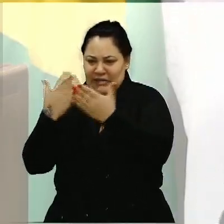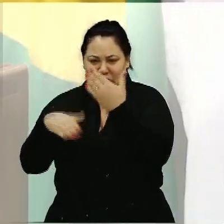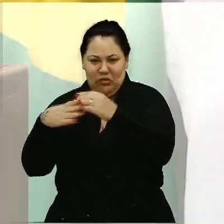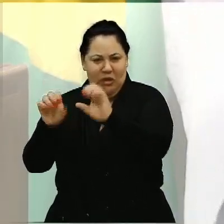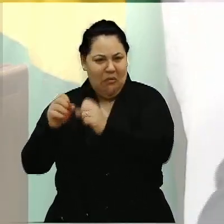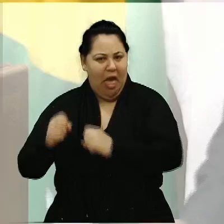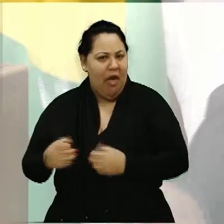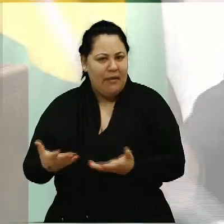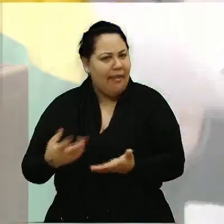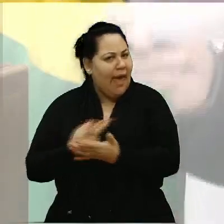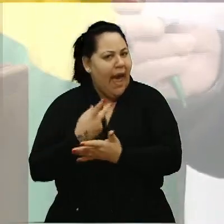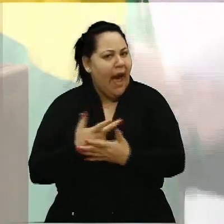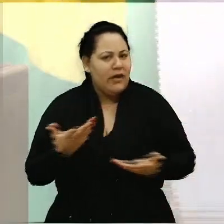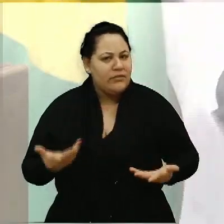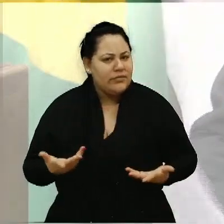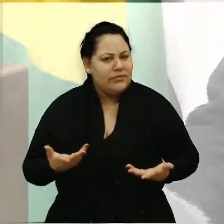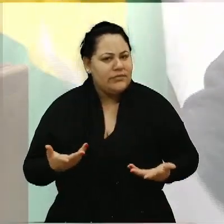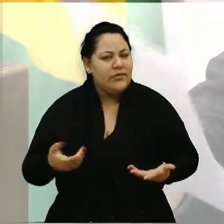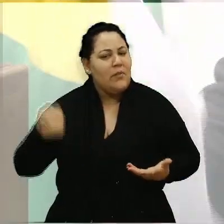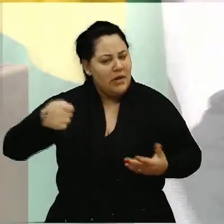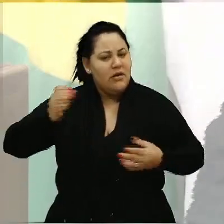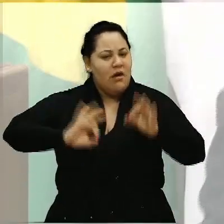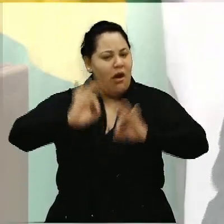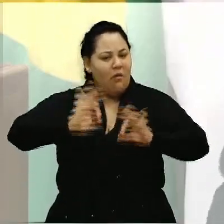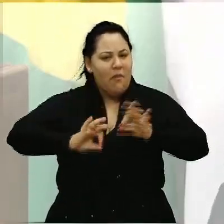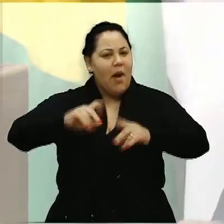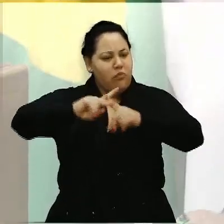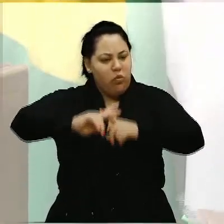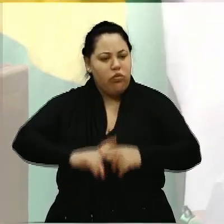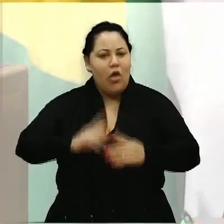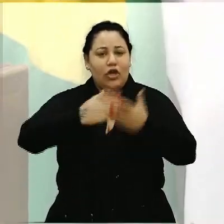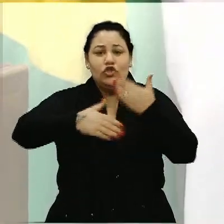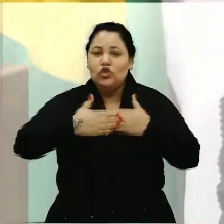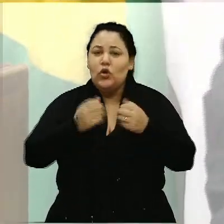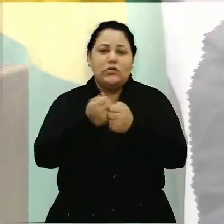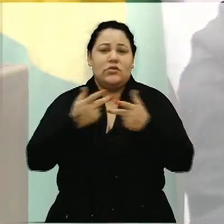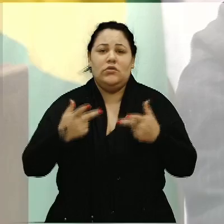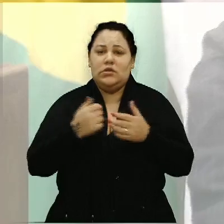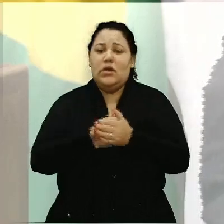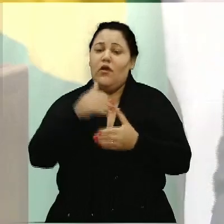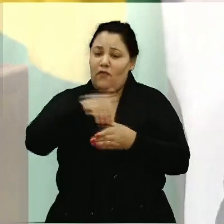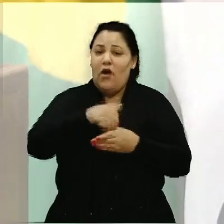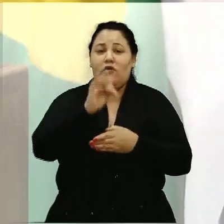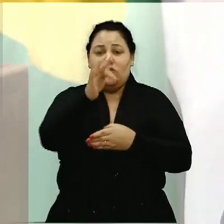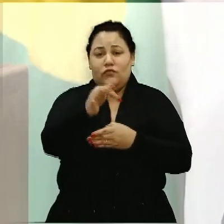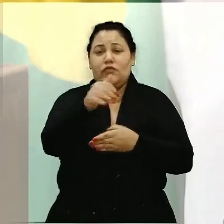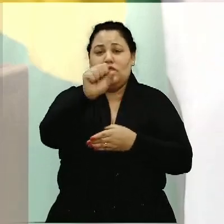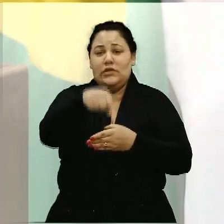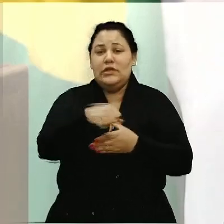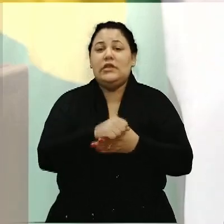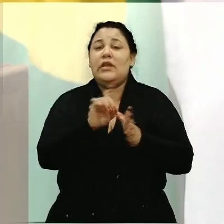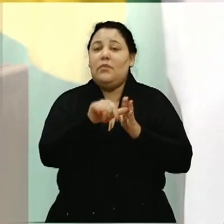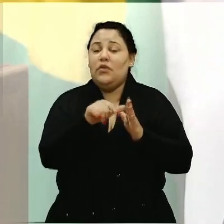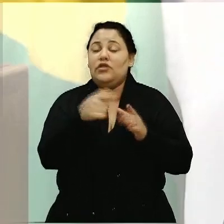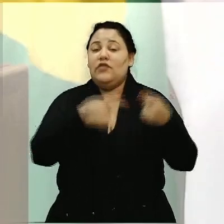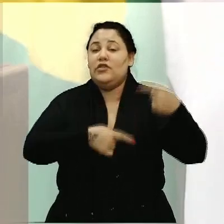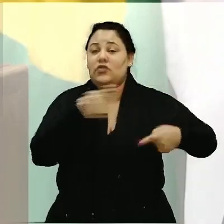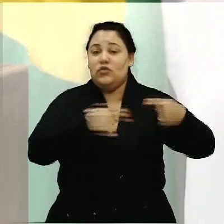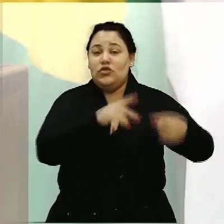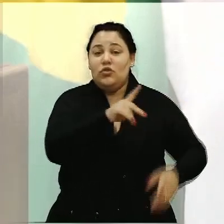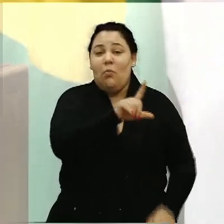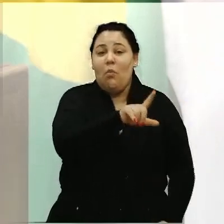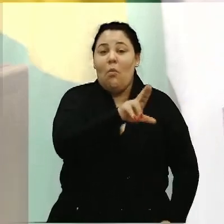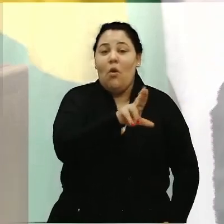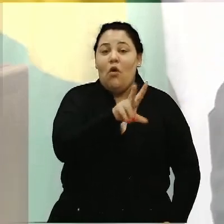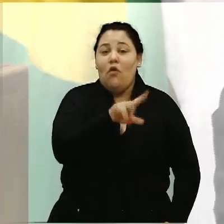Então, vou votar sim. O futuro nós vamos discutir a questão do pluvial, tá?